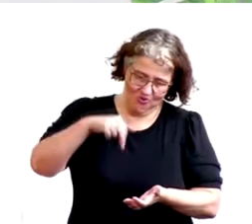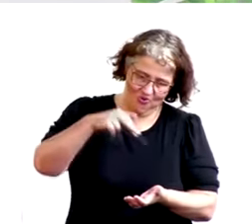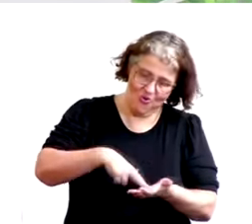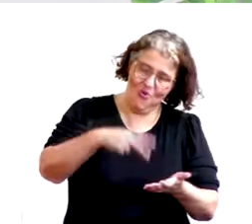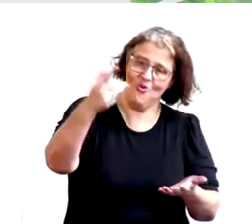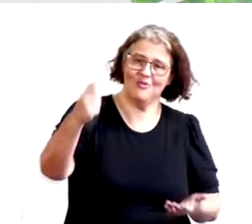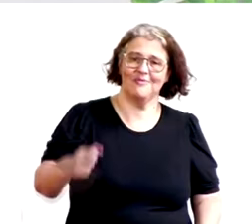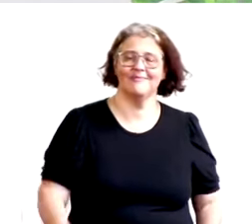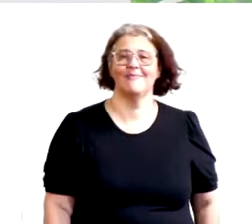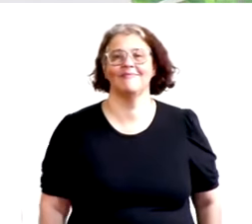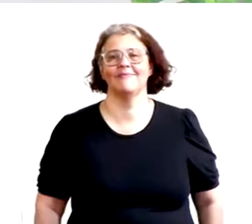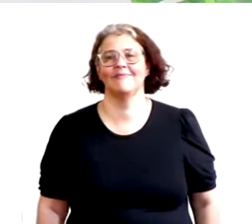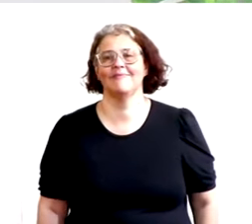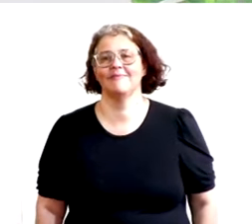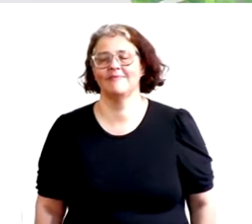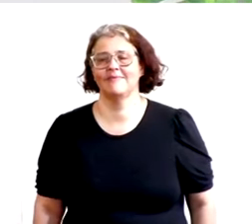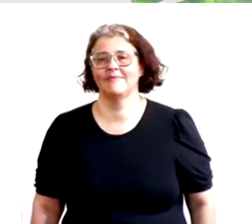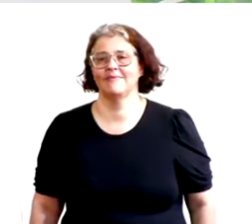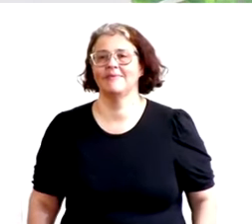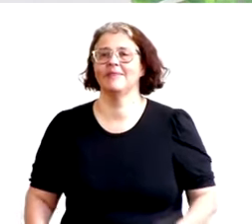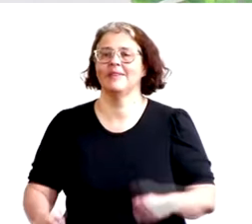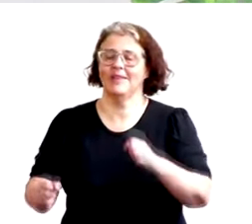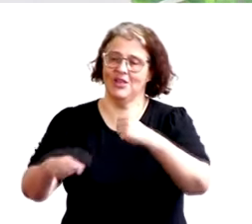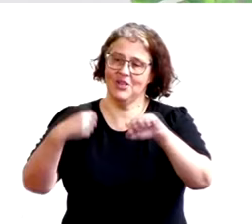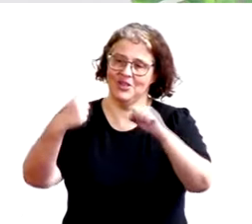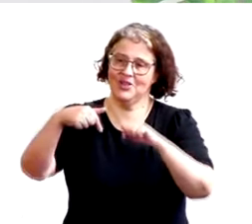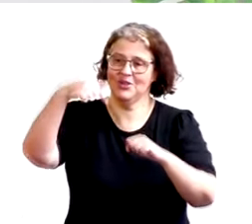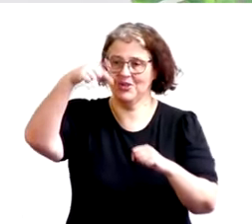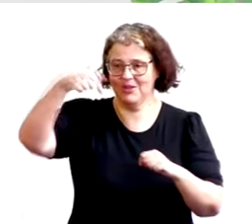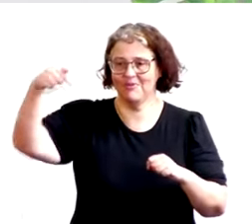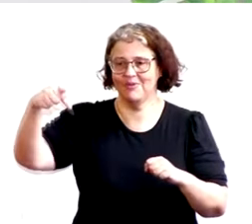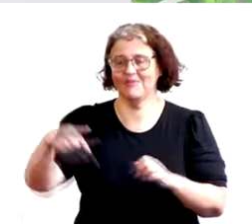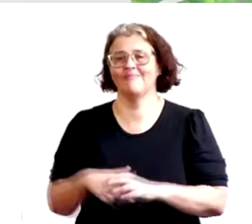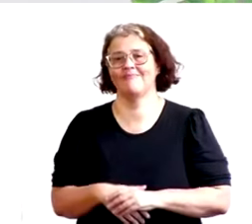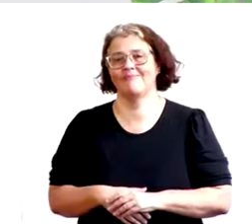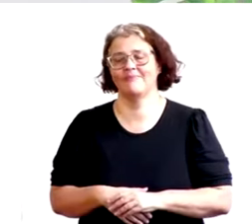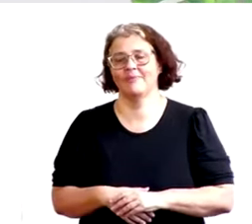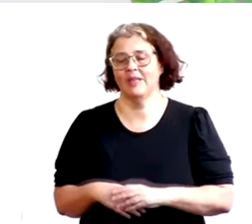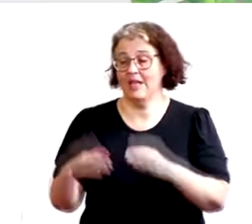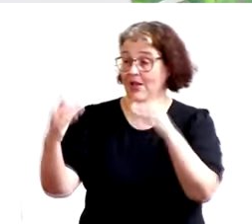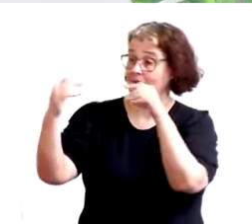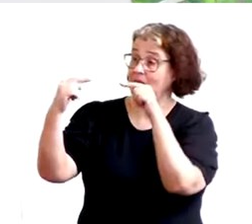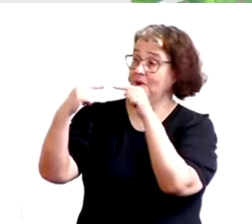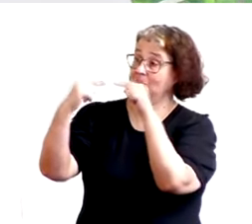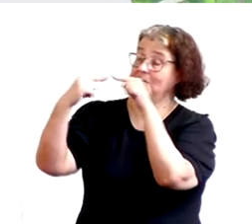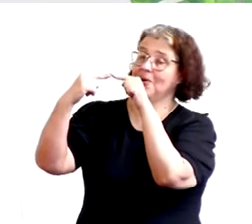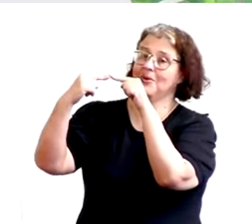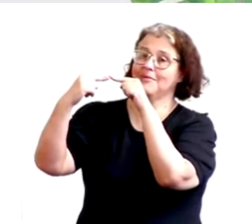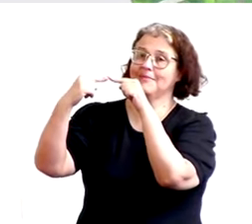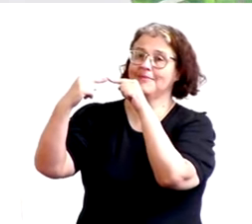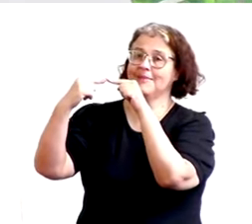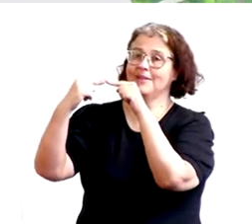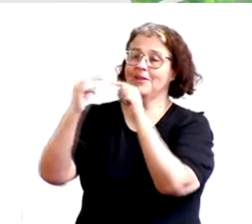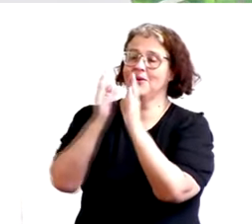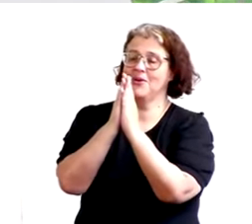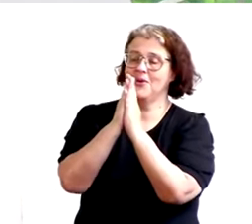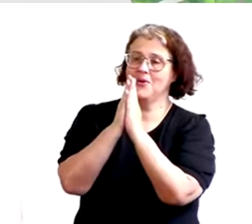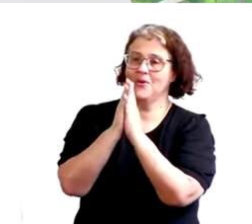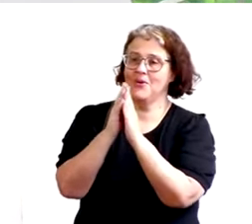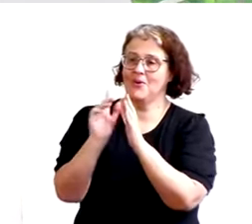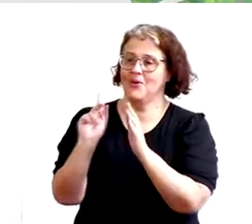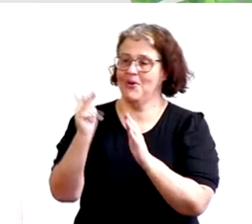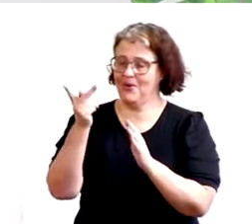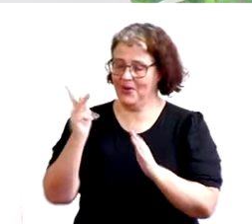Esse é o ensino do Salmo 77 em concordância com uma oração de Habacuque